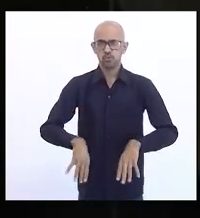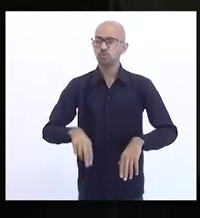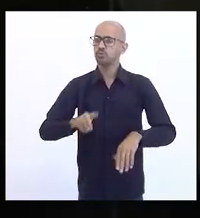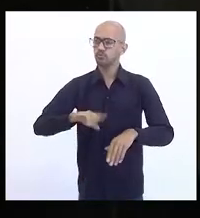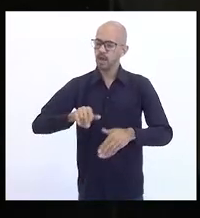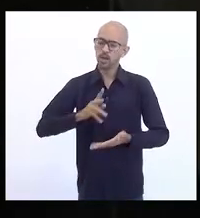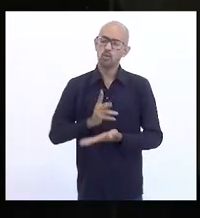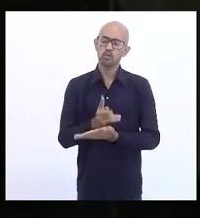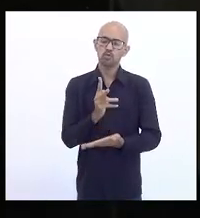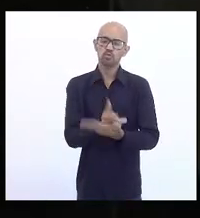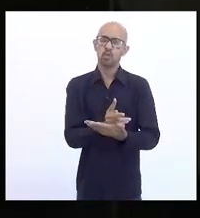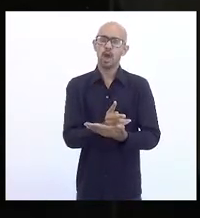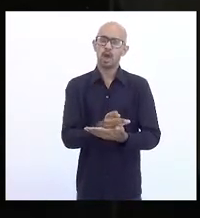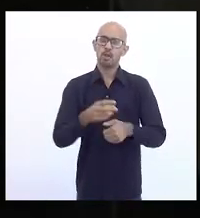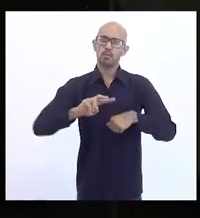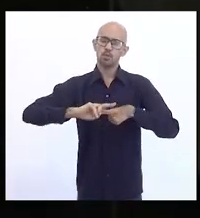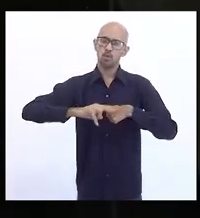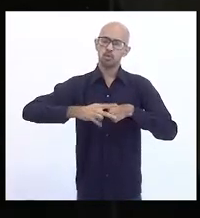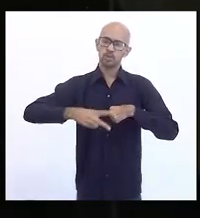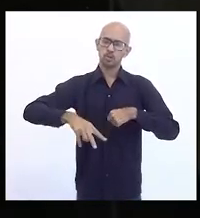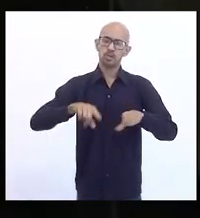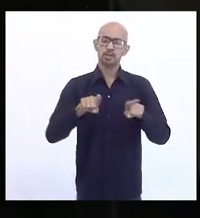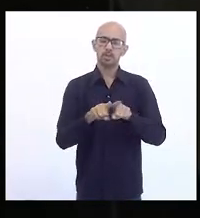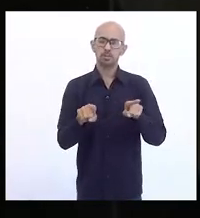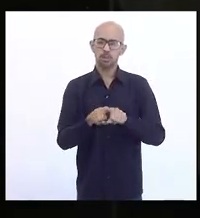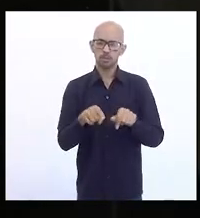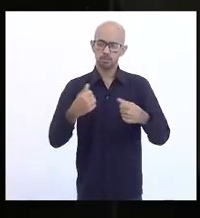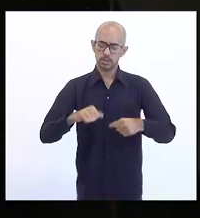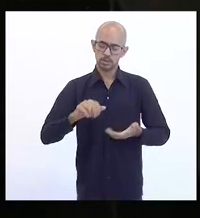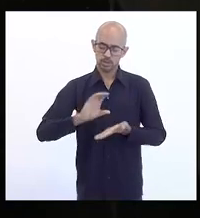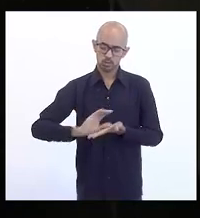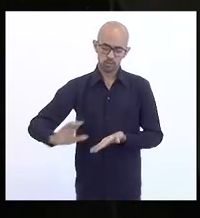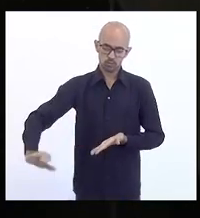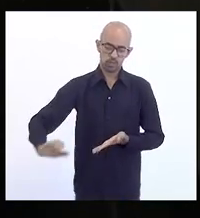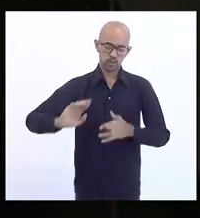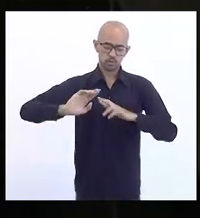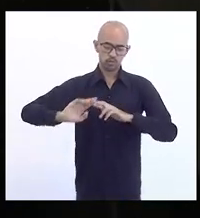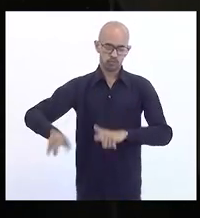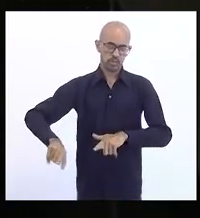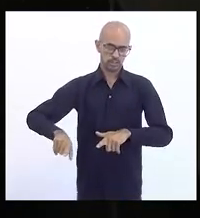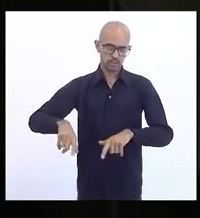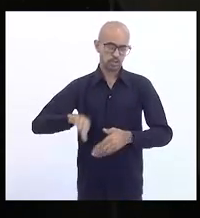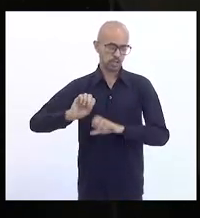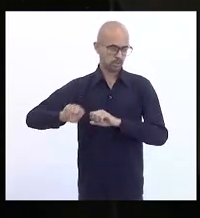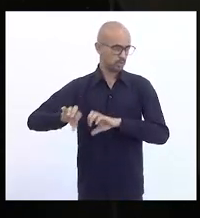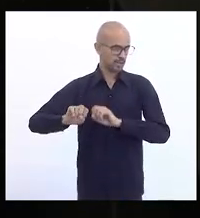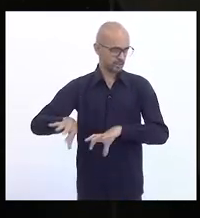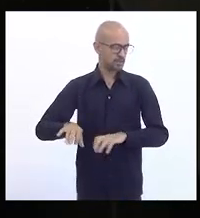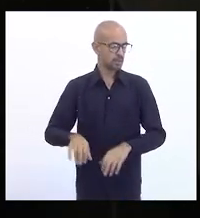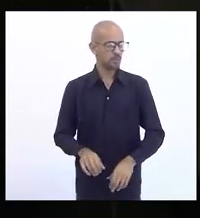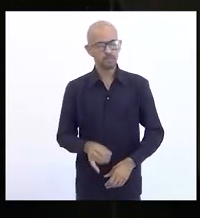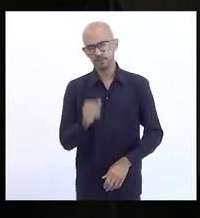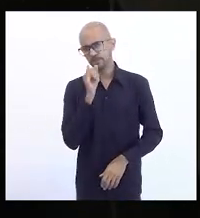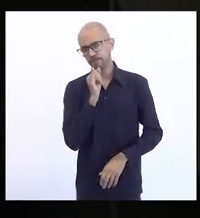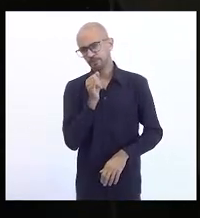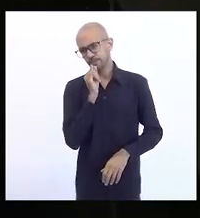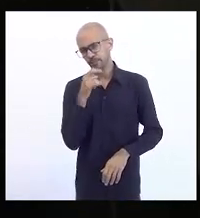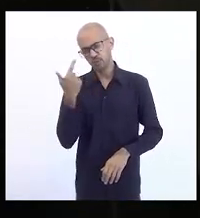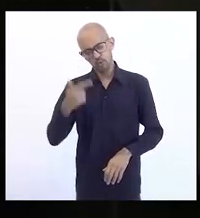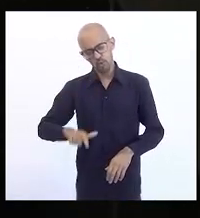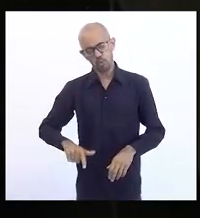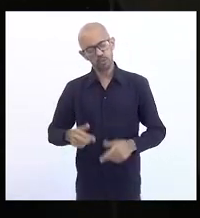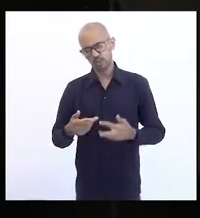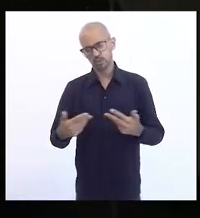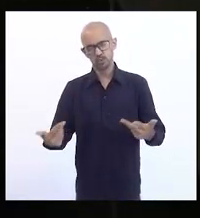prolongar. Consequentemente, é preciso fazer um investimento diferenciado na educação, por exemplo, entre outros itens,